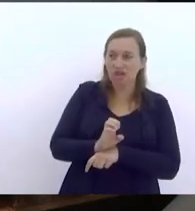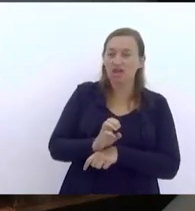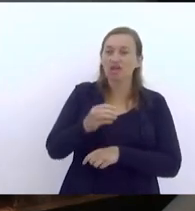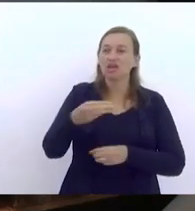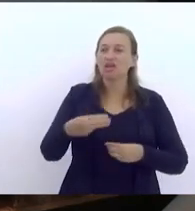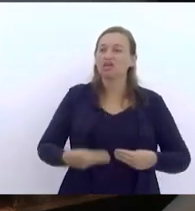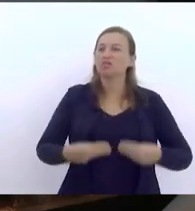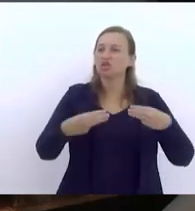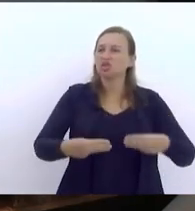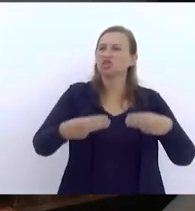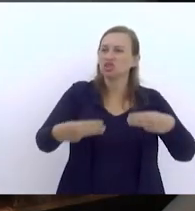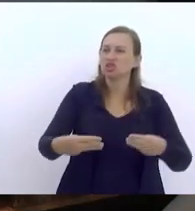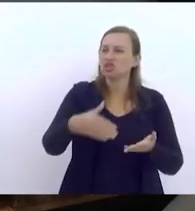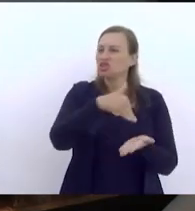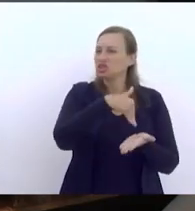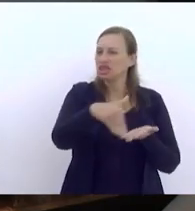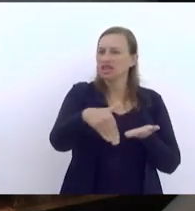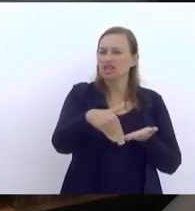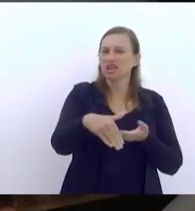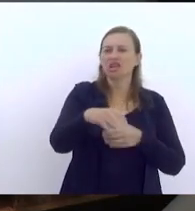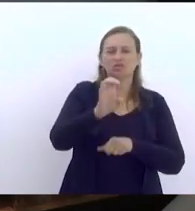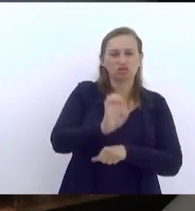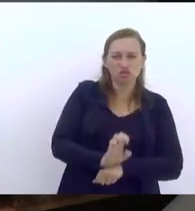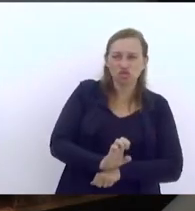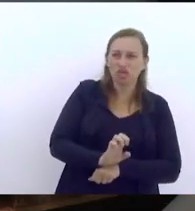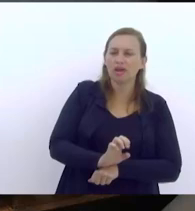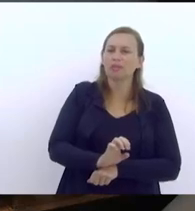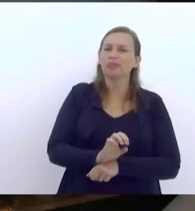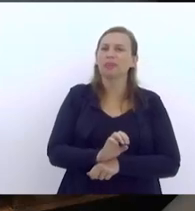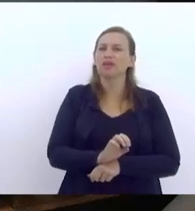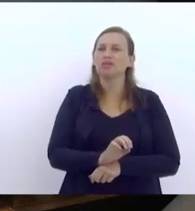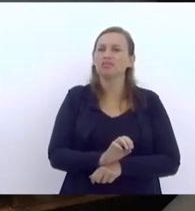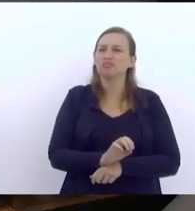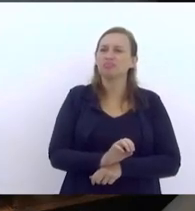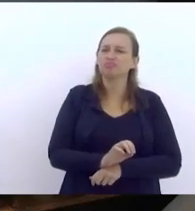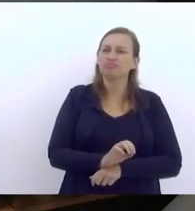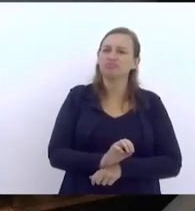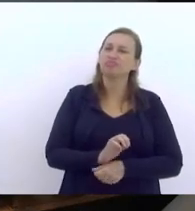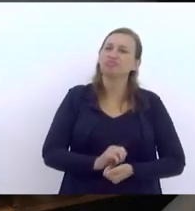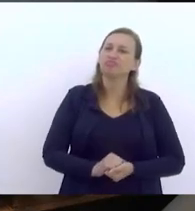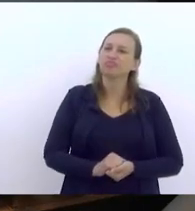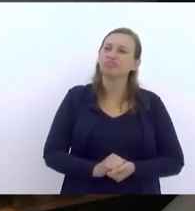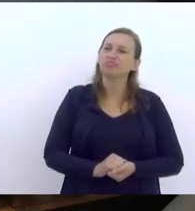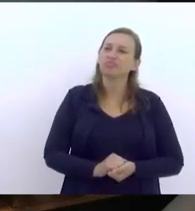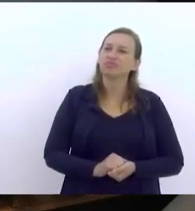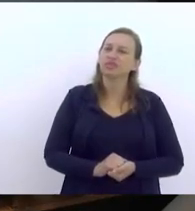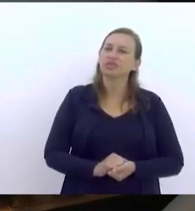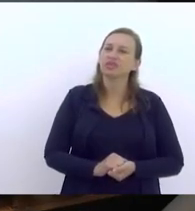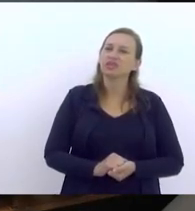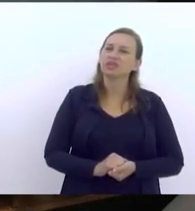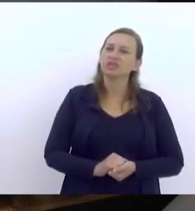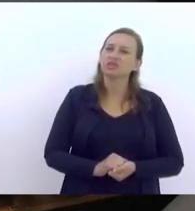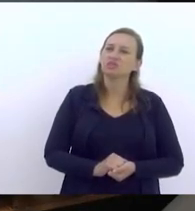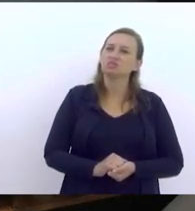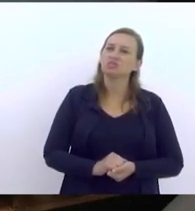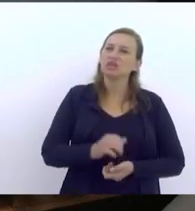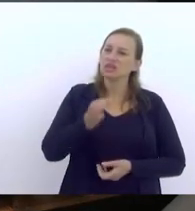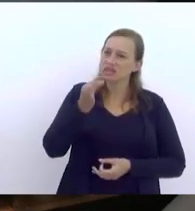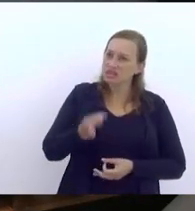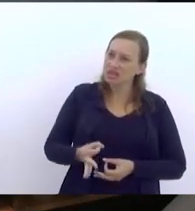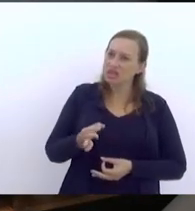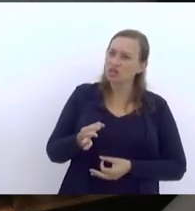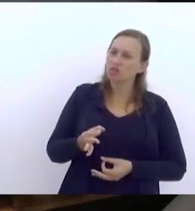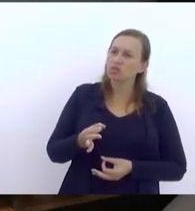vezes secretário de Estado e coerente com aquilo que pensa.